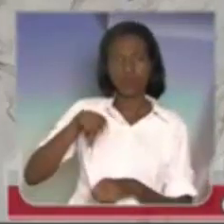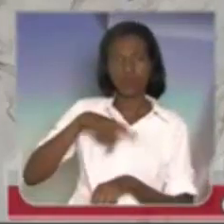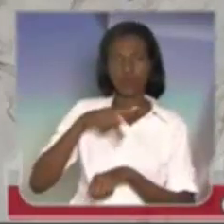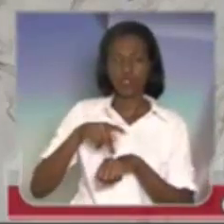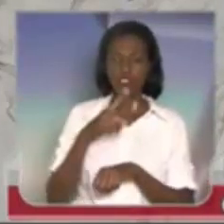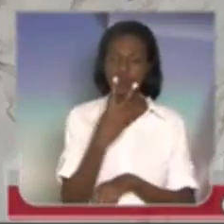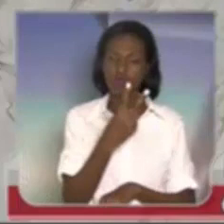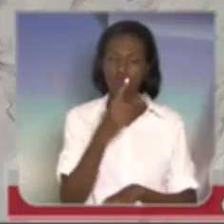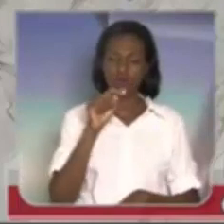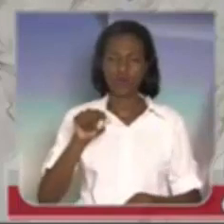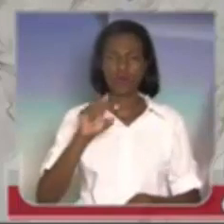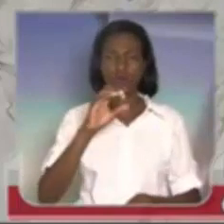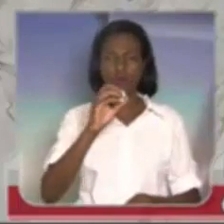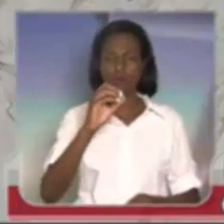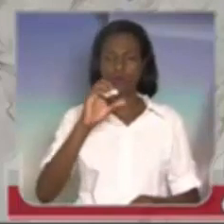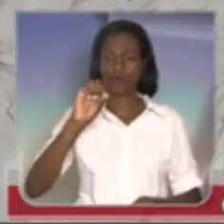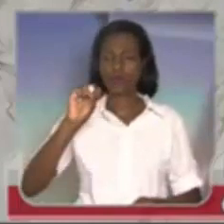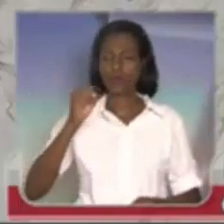R